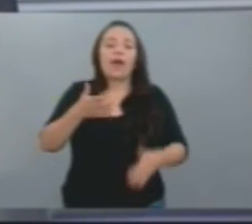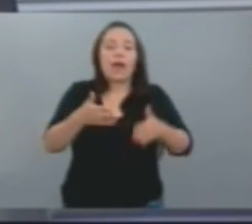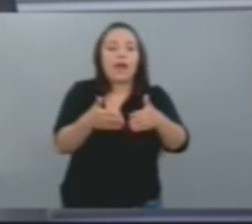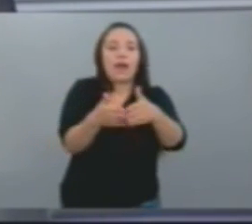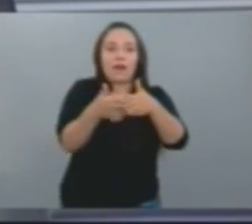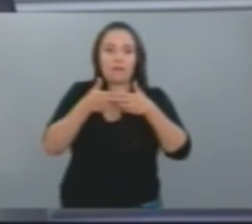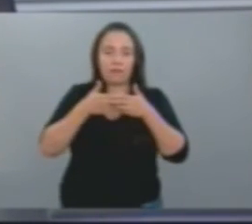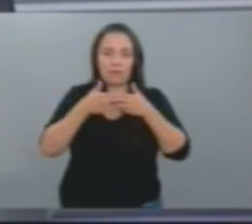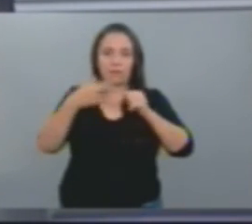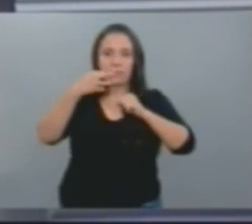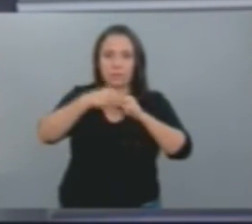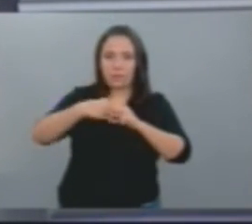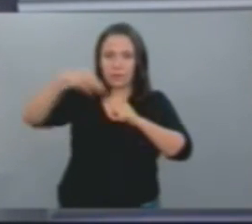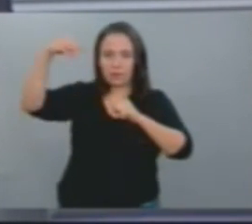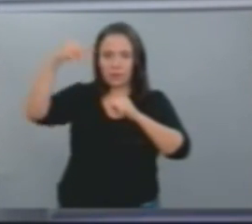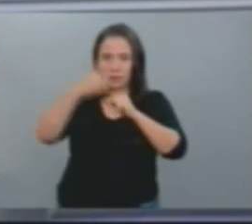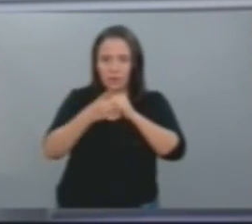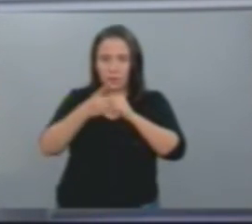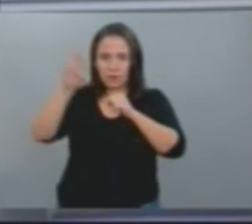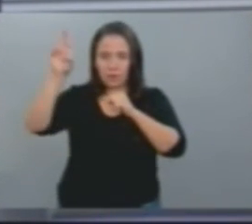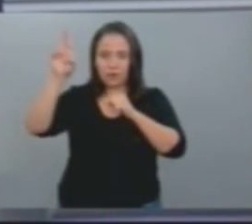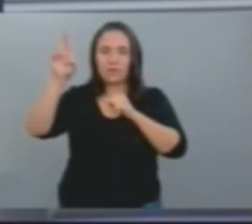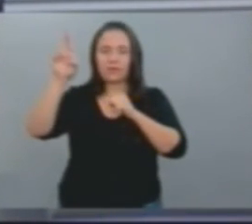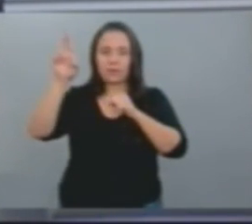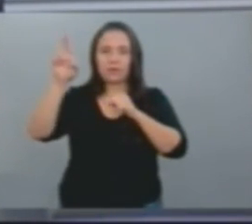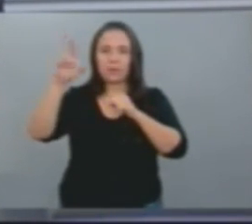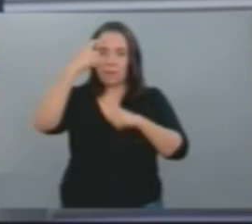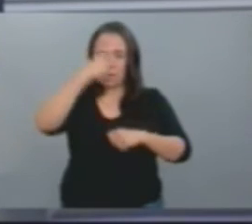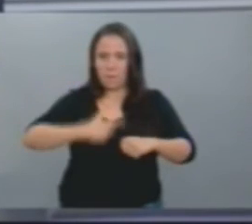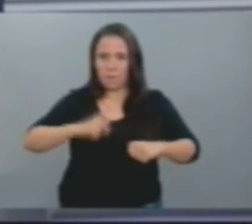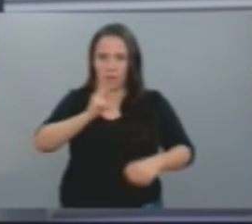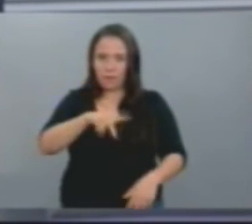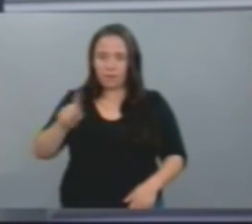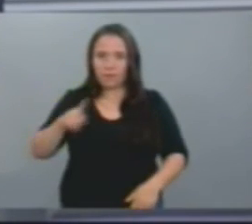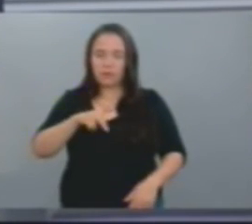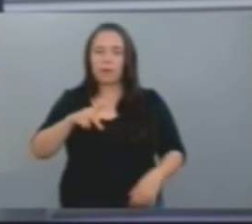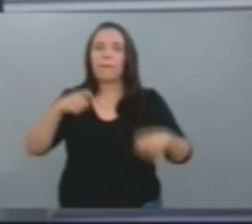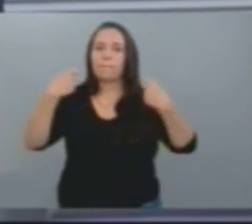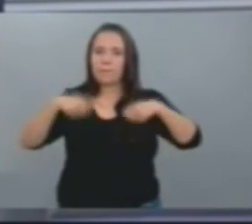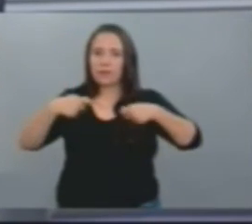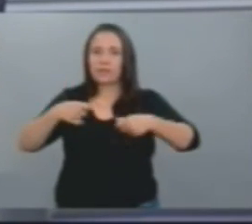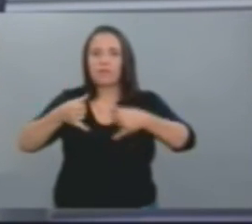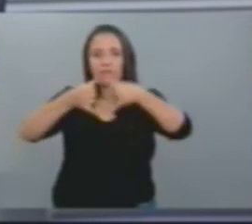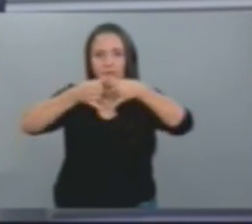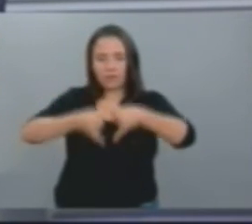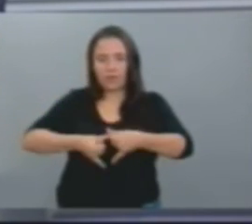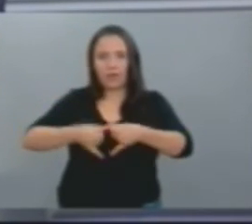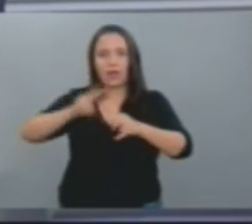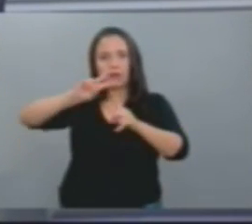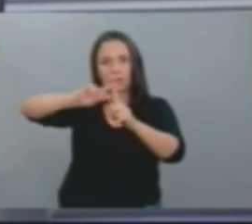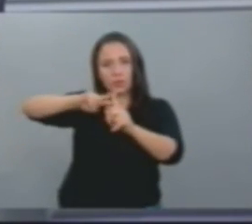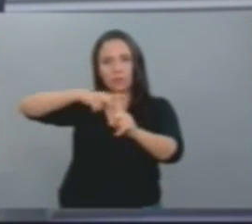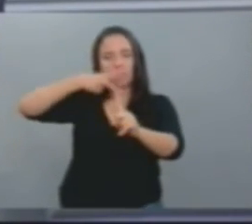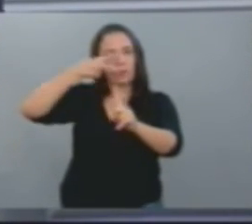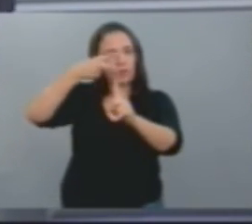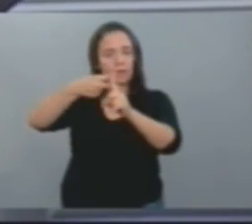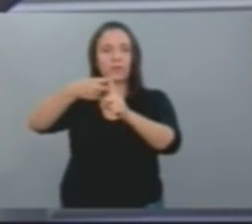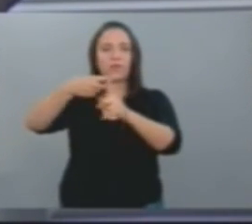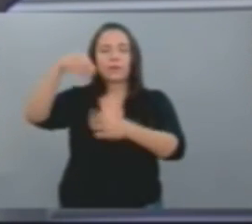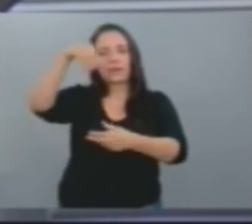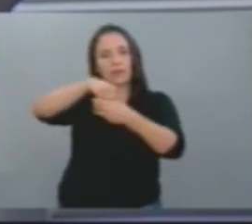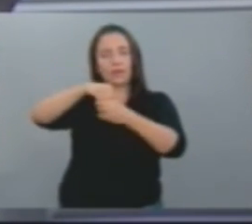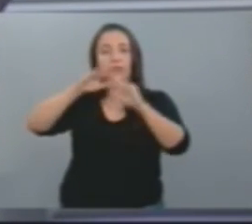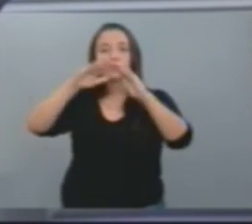fazer mestrado ou doutorado possam, pelo menos, permanecer o dobro do tempo no serviço,